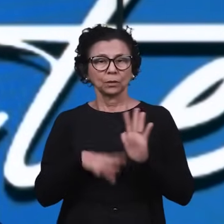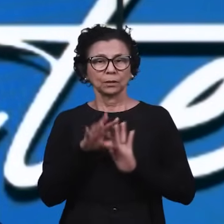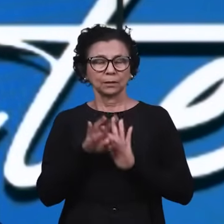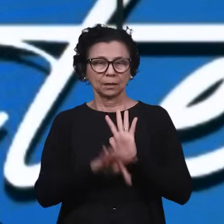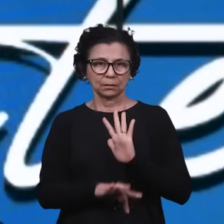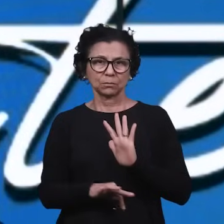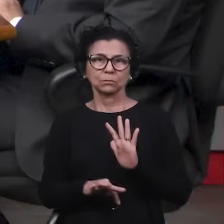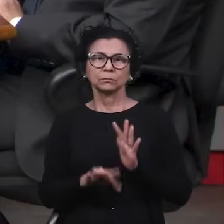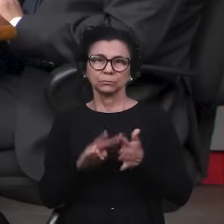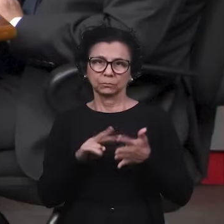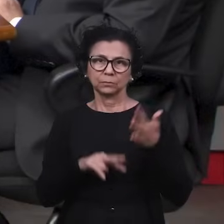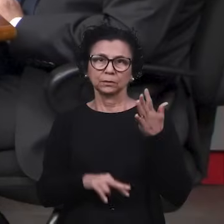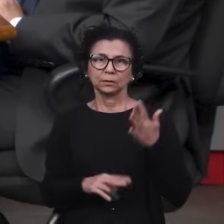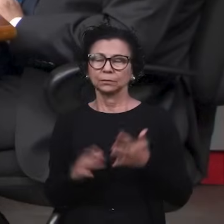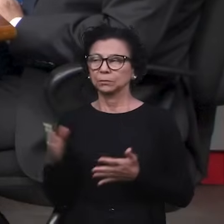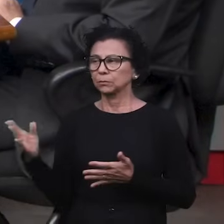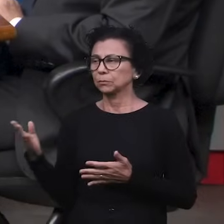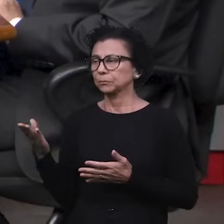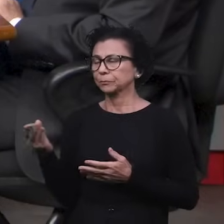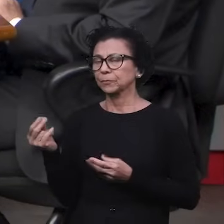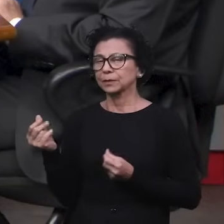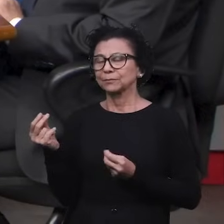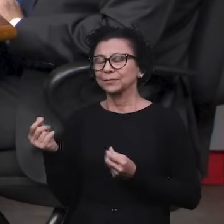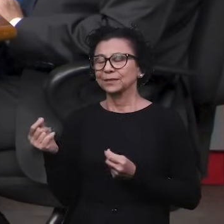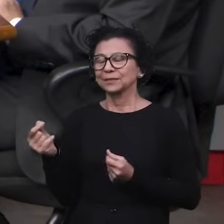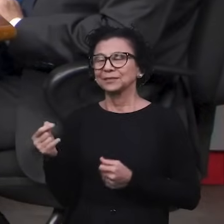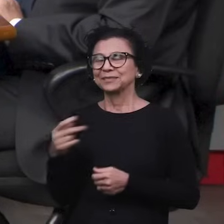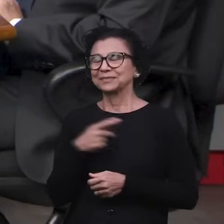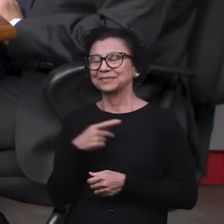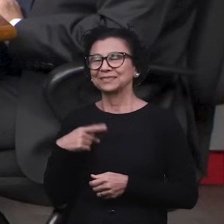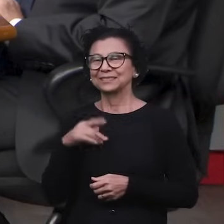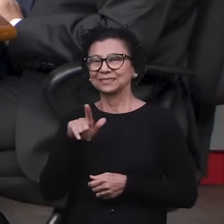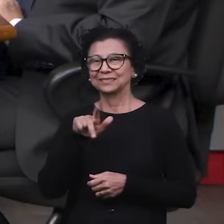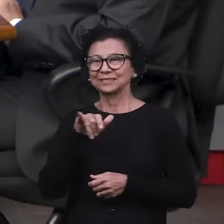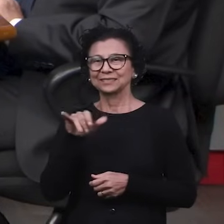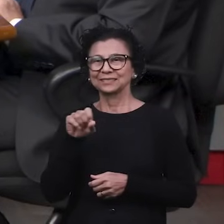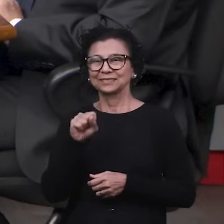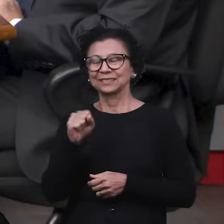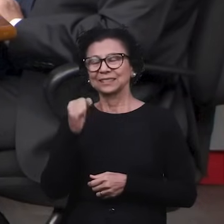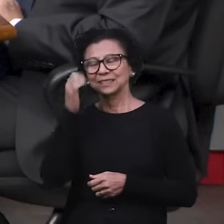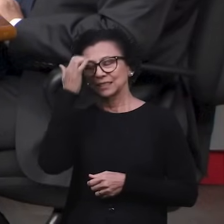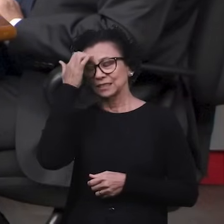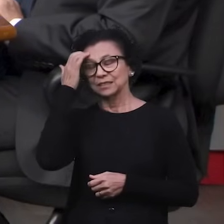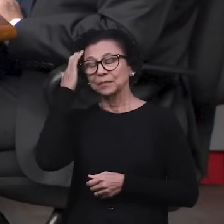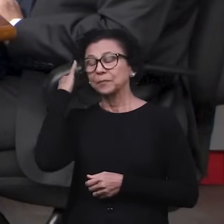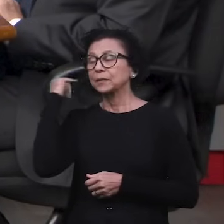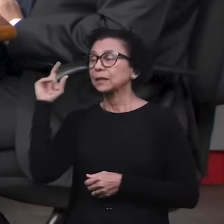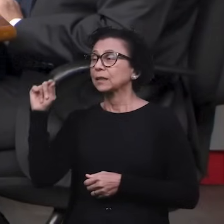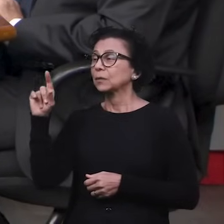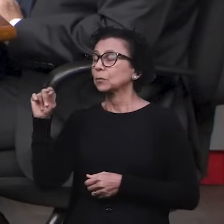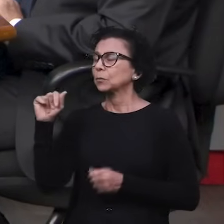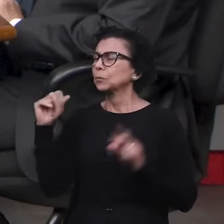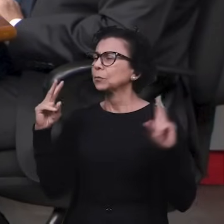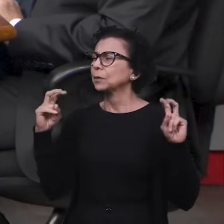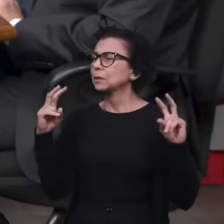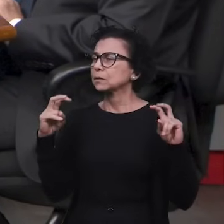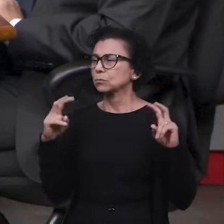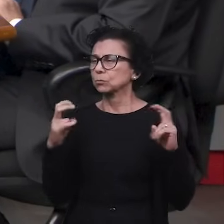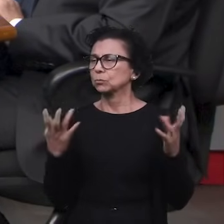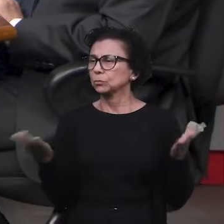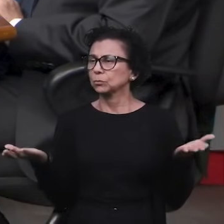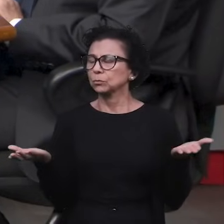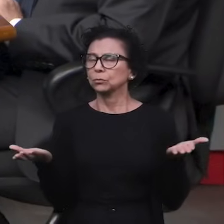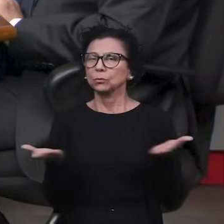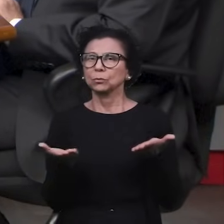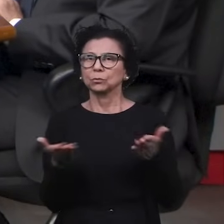pedir ao pastor Luiz Fernando para fazer o texto, Luiz Fernando, do assunto que é a nossa